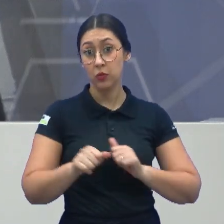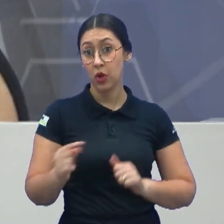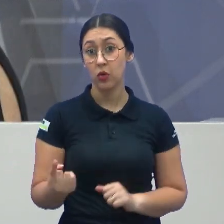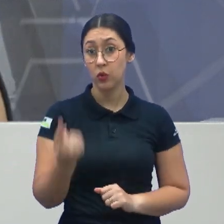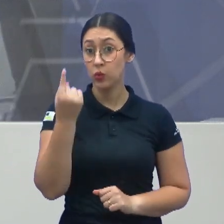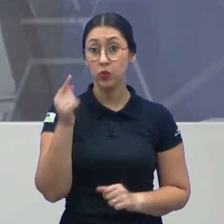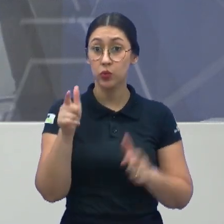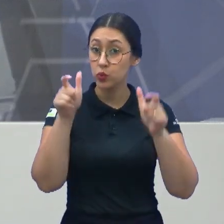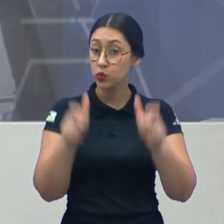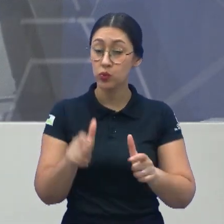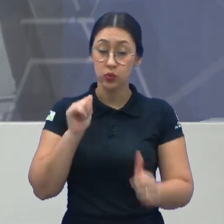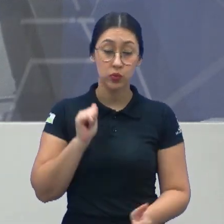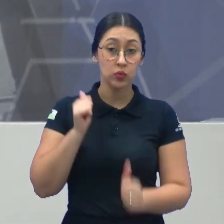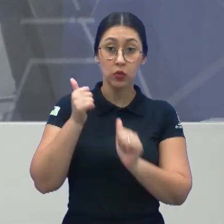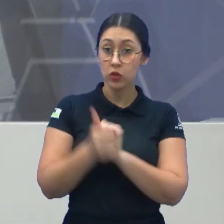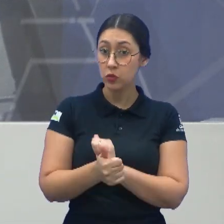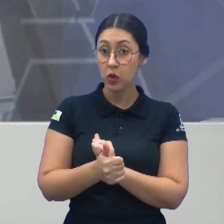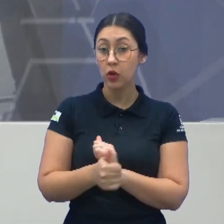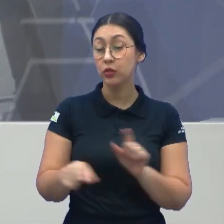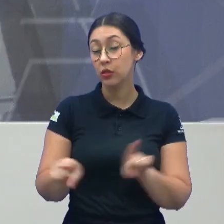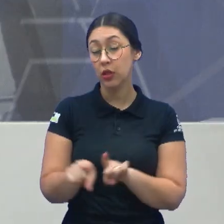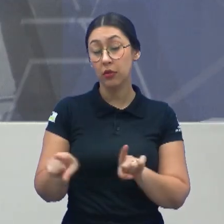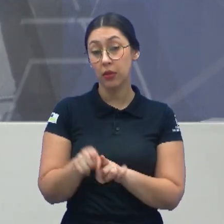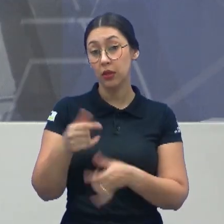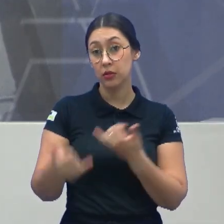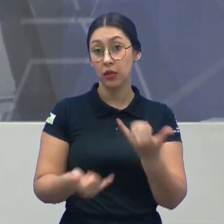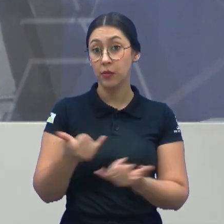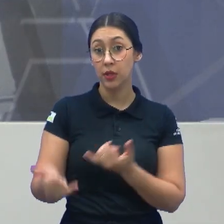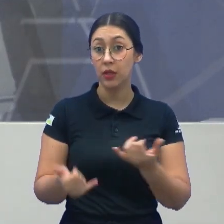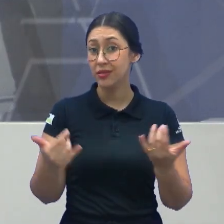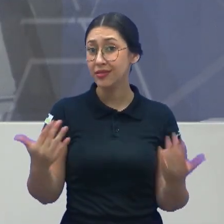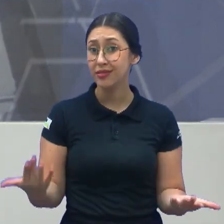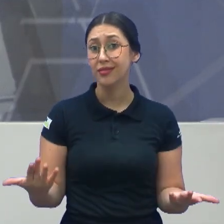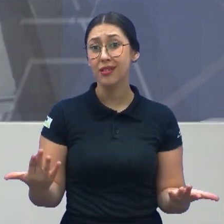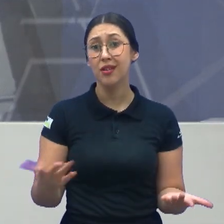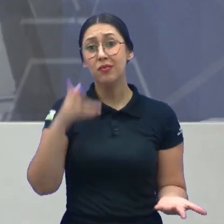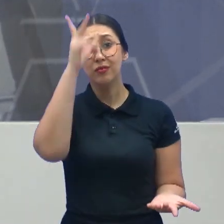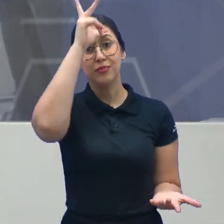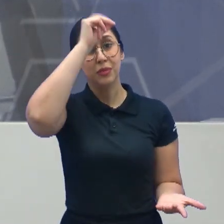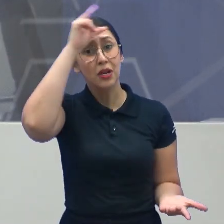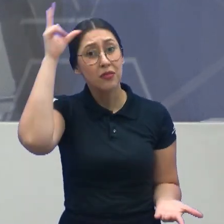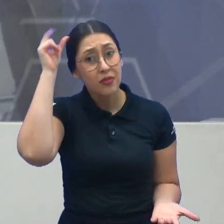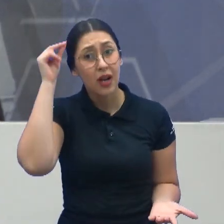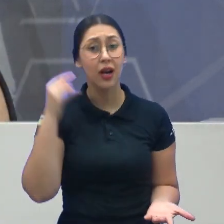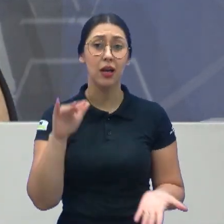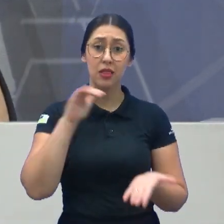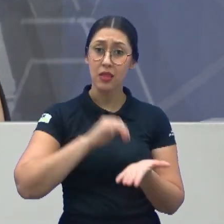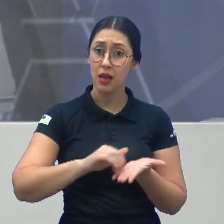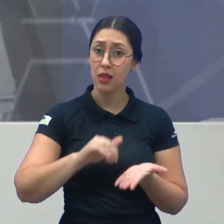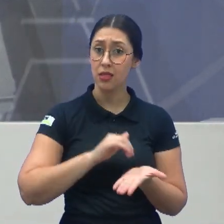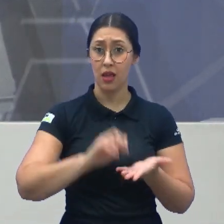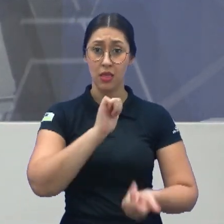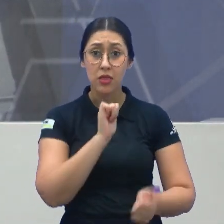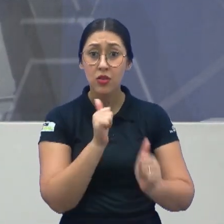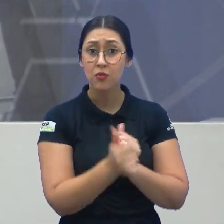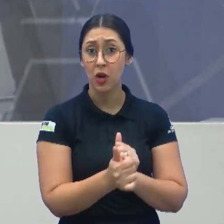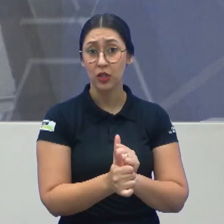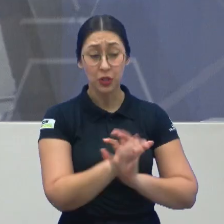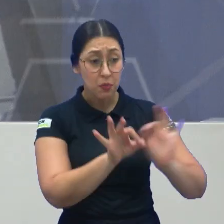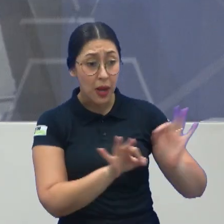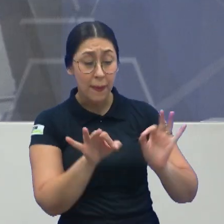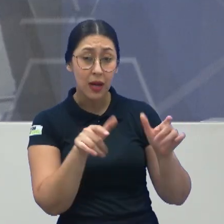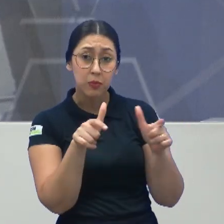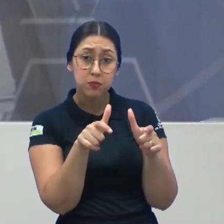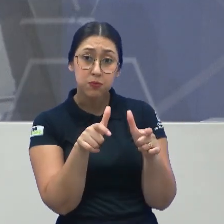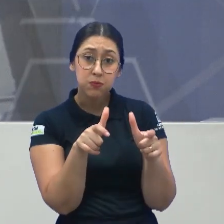de esporte e de lazer. Então, por que não, senhor prefeito, secretário de esporte, 1 metro a mais? E